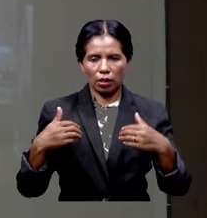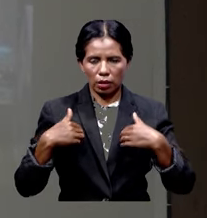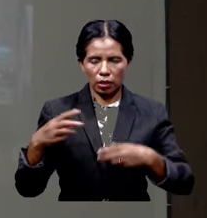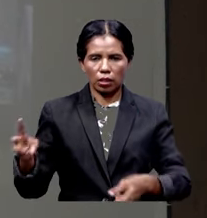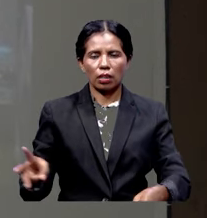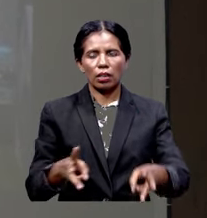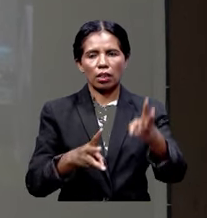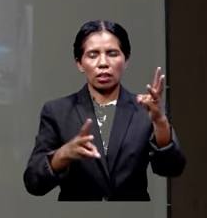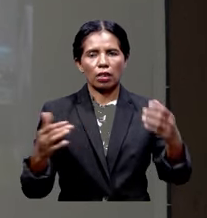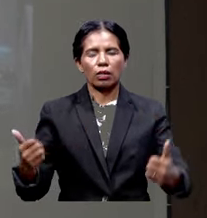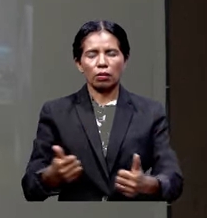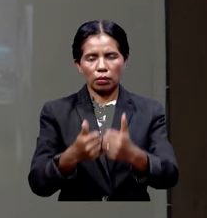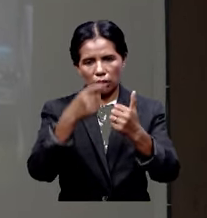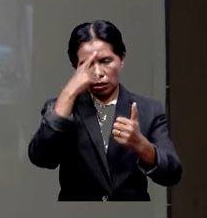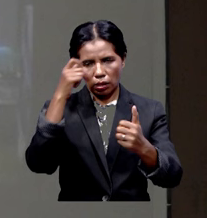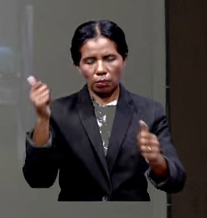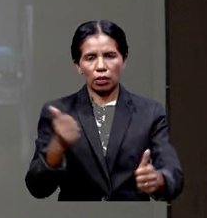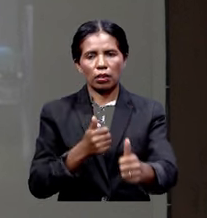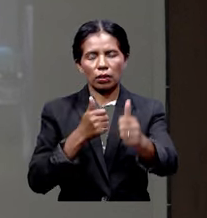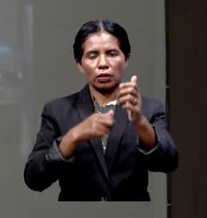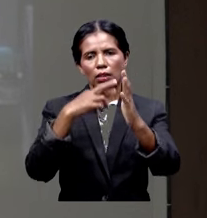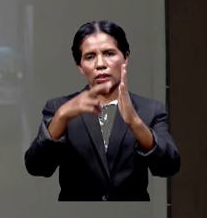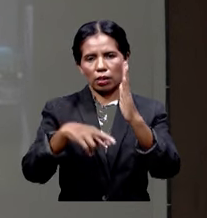compete, tamba la prensi criteria,